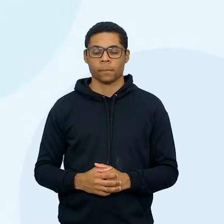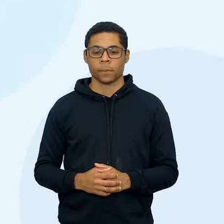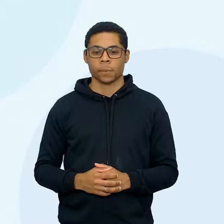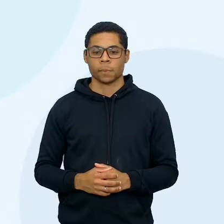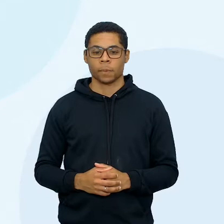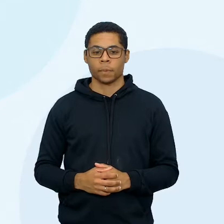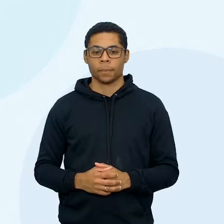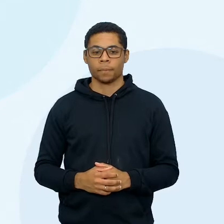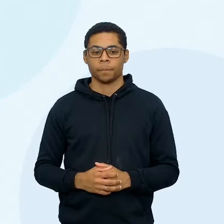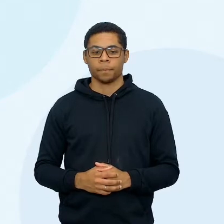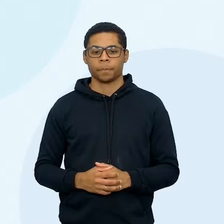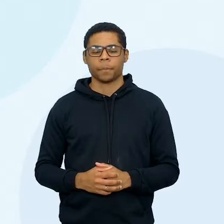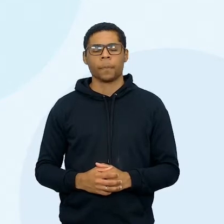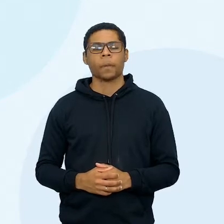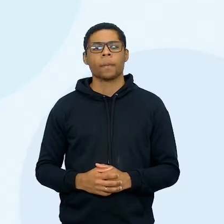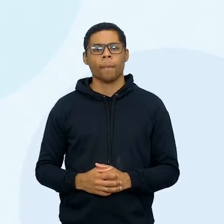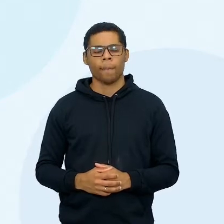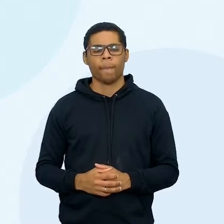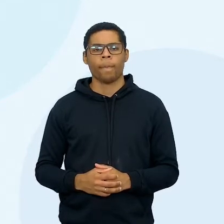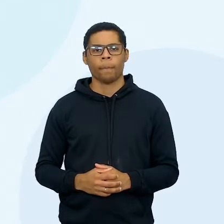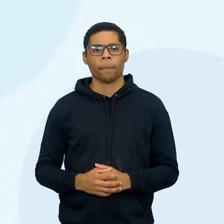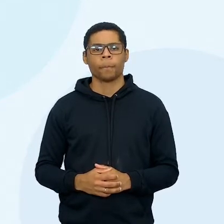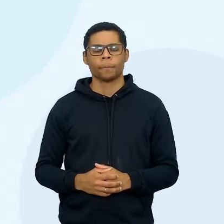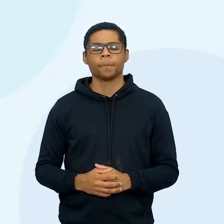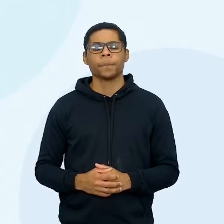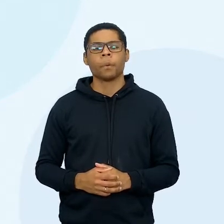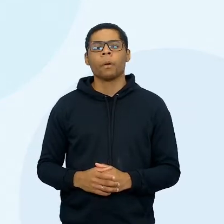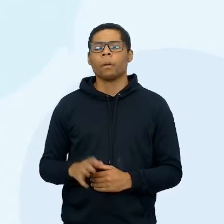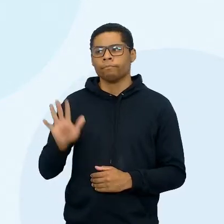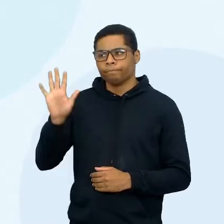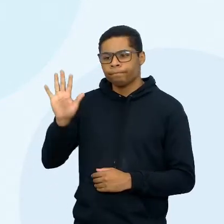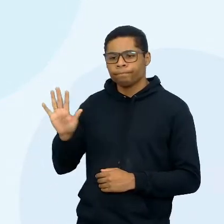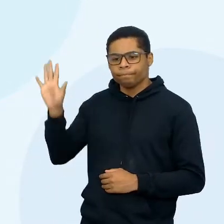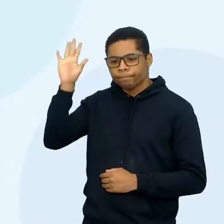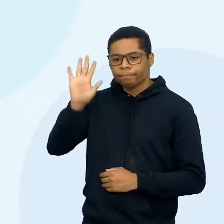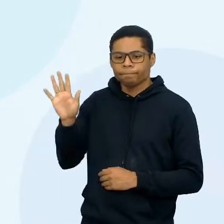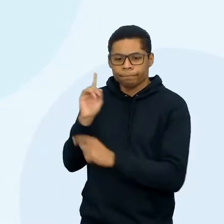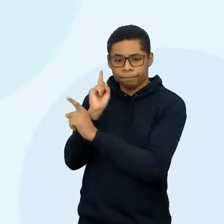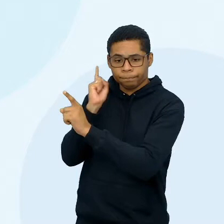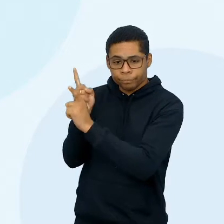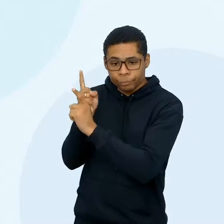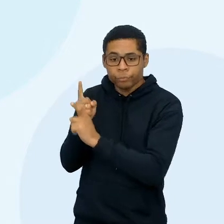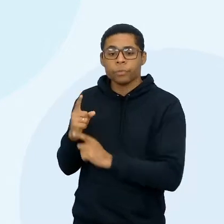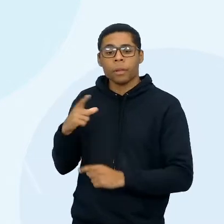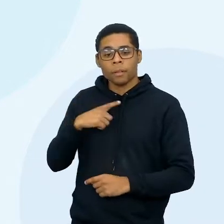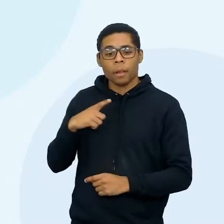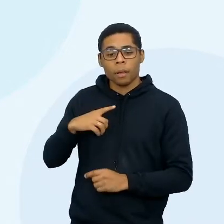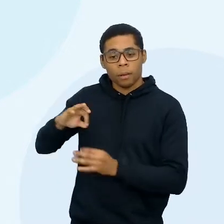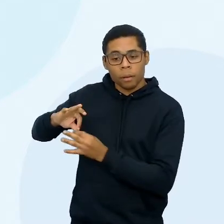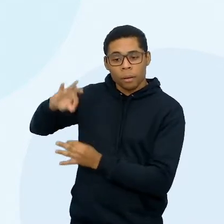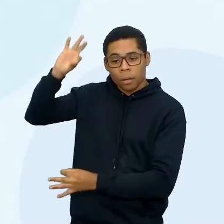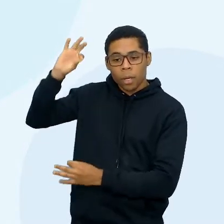E aqui é fácil de localizar na nossa planta que eu tenho essa medida de 2,5 metros.